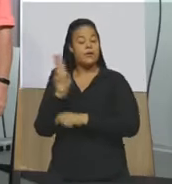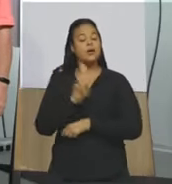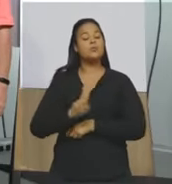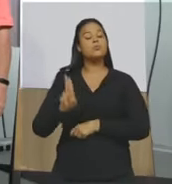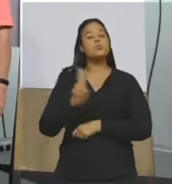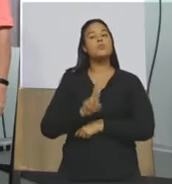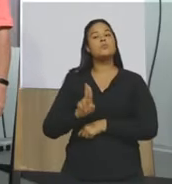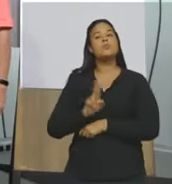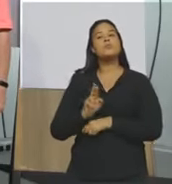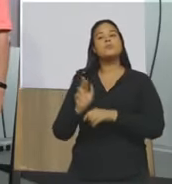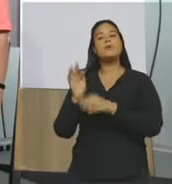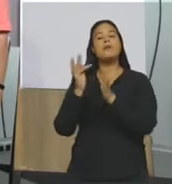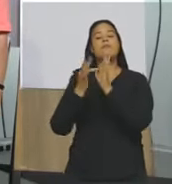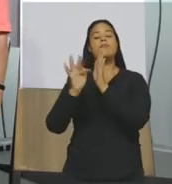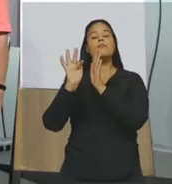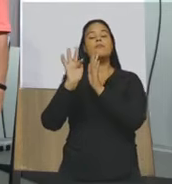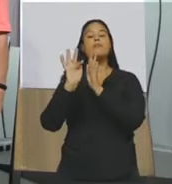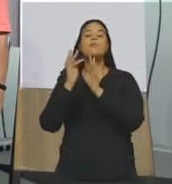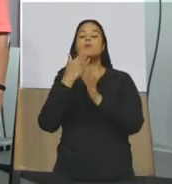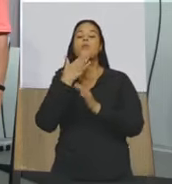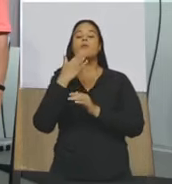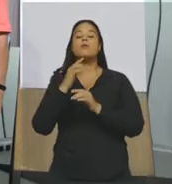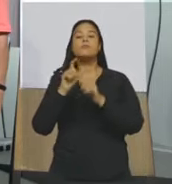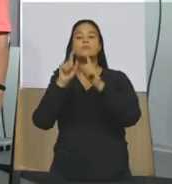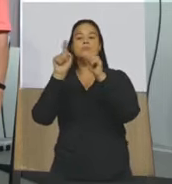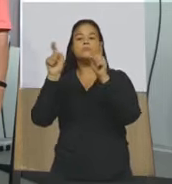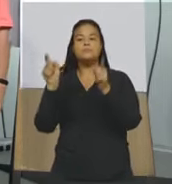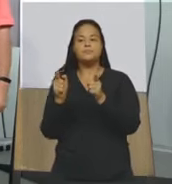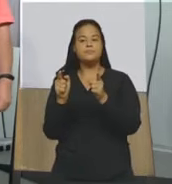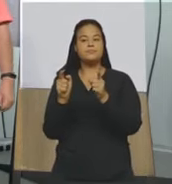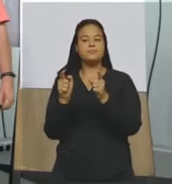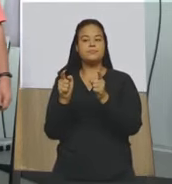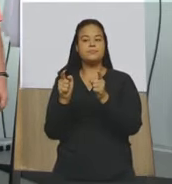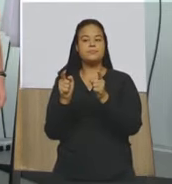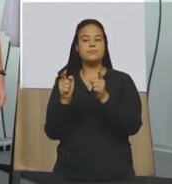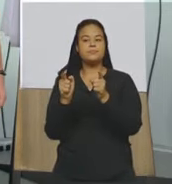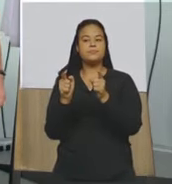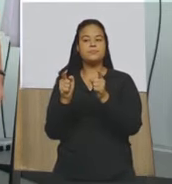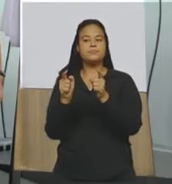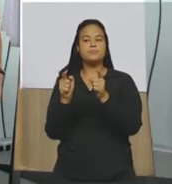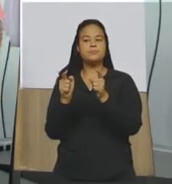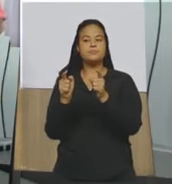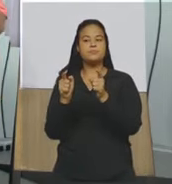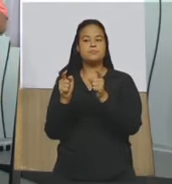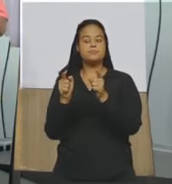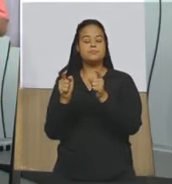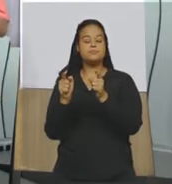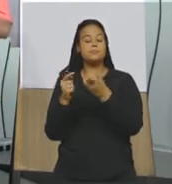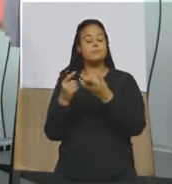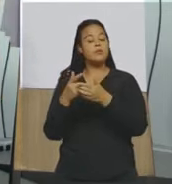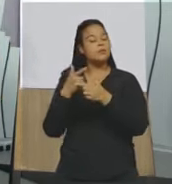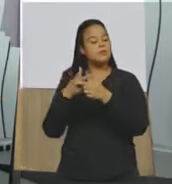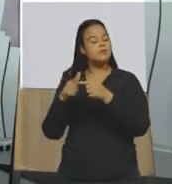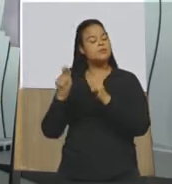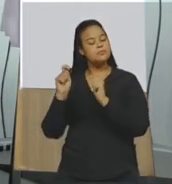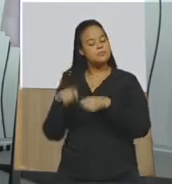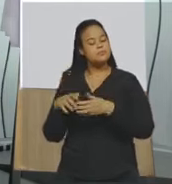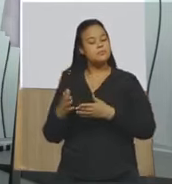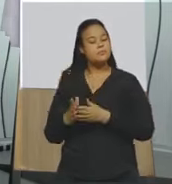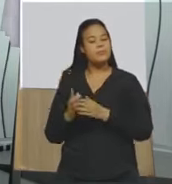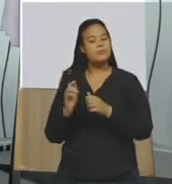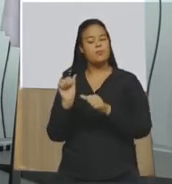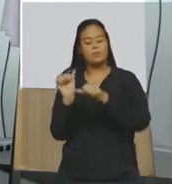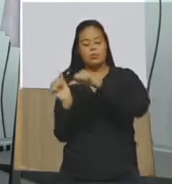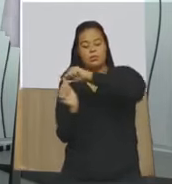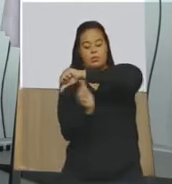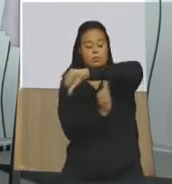essa terceira fórmula aqui, ó. Potência é igual a tensão ao quadrado dividido pelo raio. Só que eu vou fazer uma coisa, eu vou trocar de